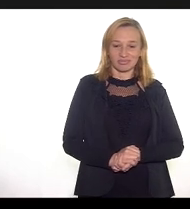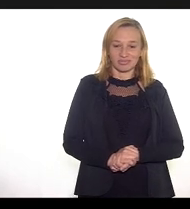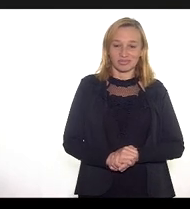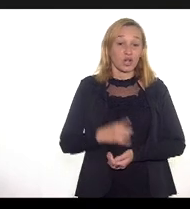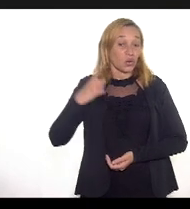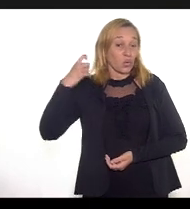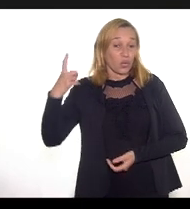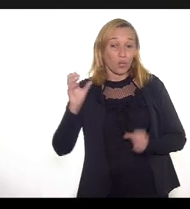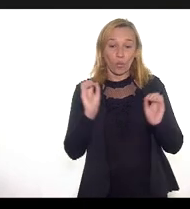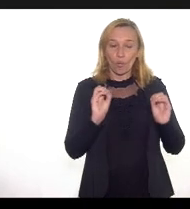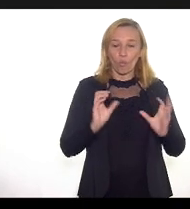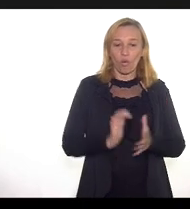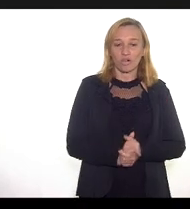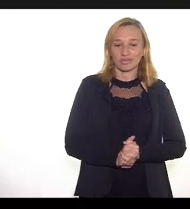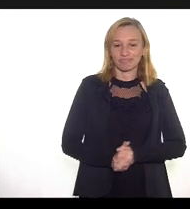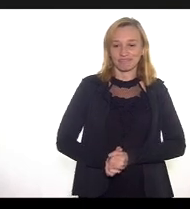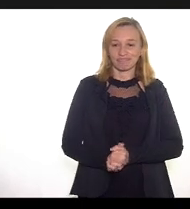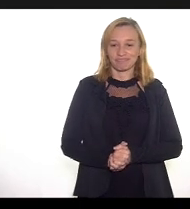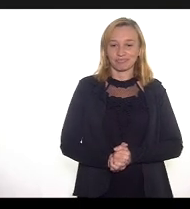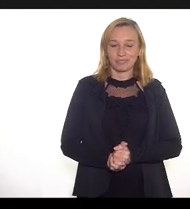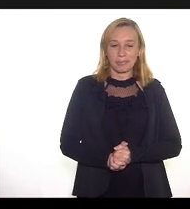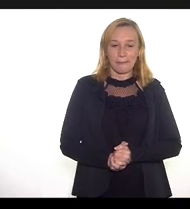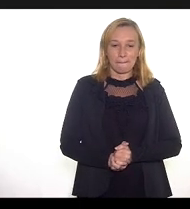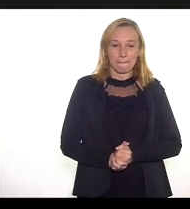Sem som, Leomar.